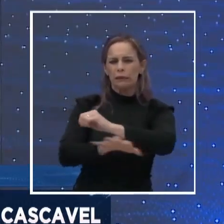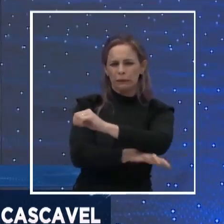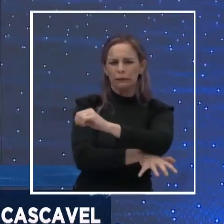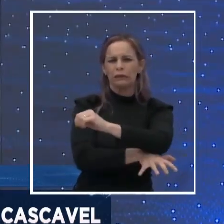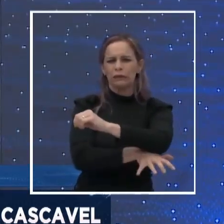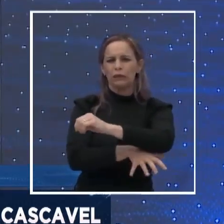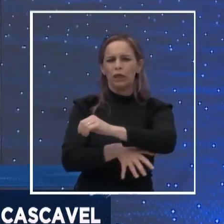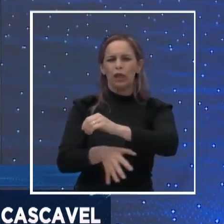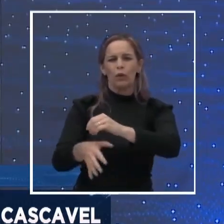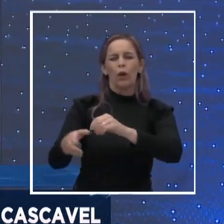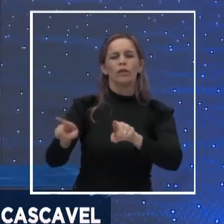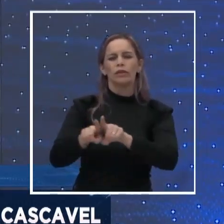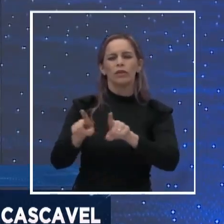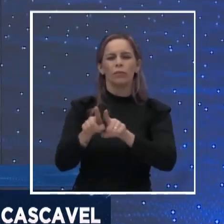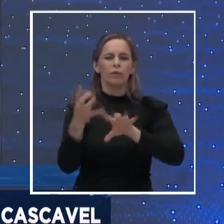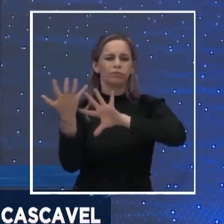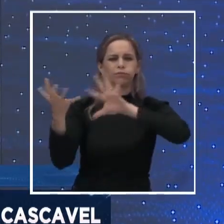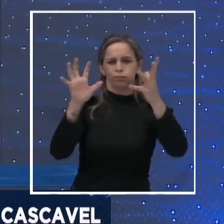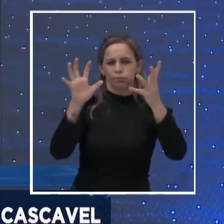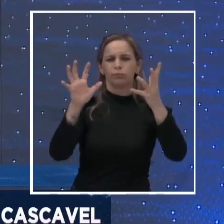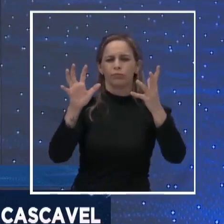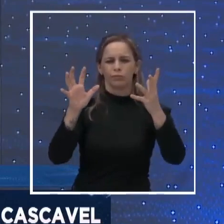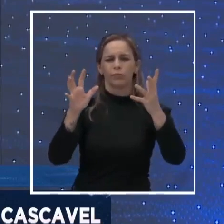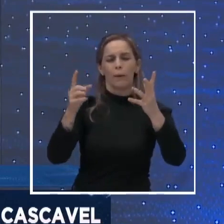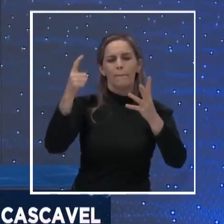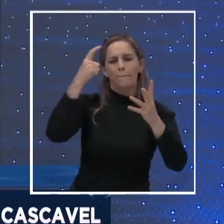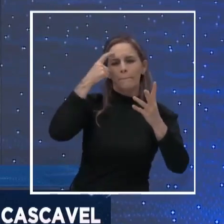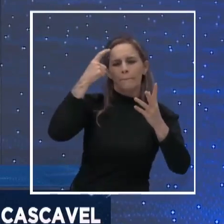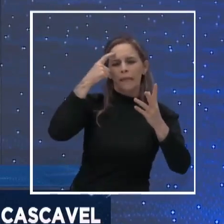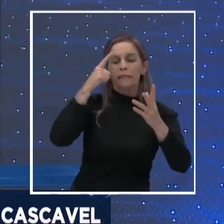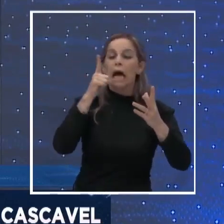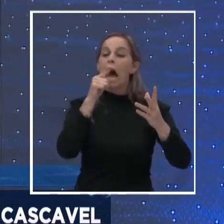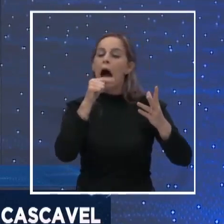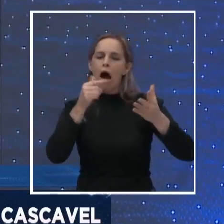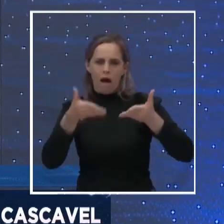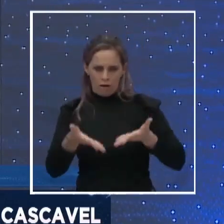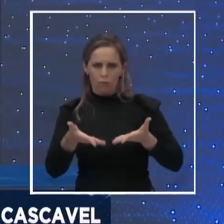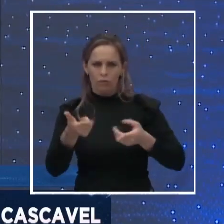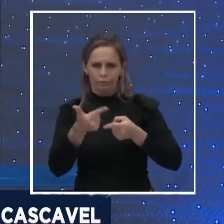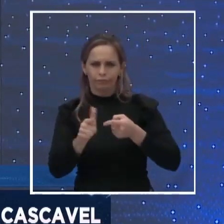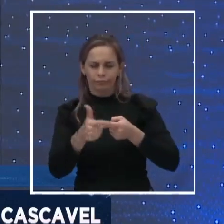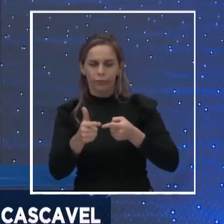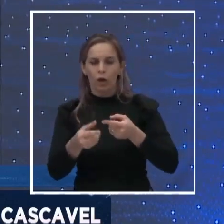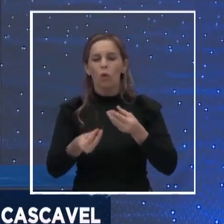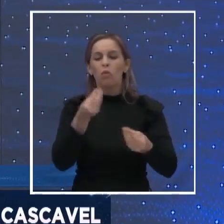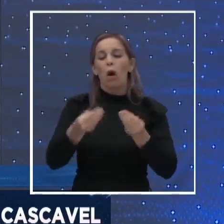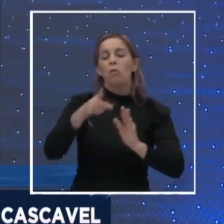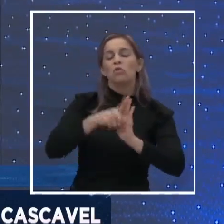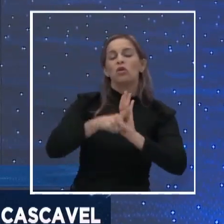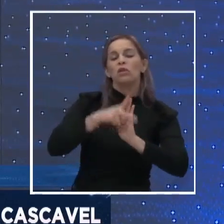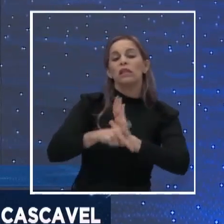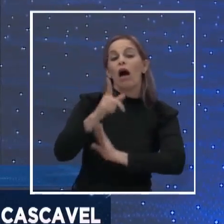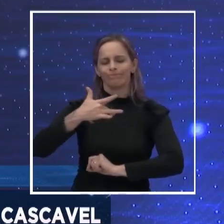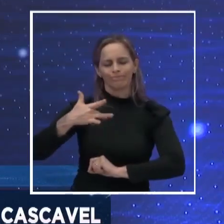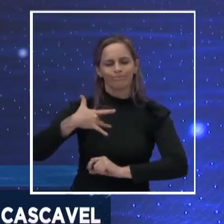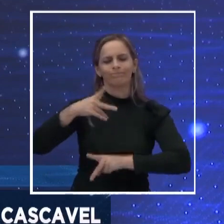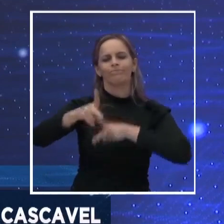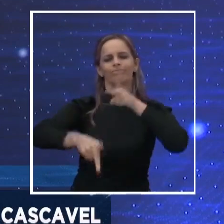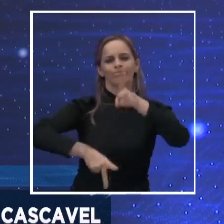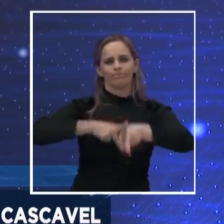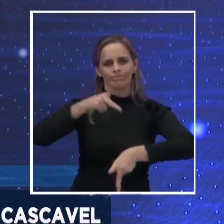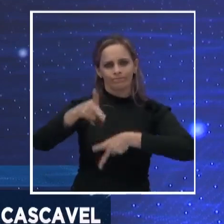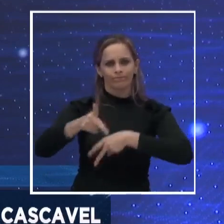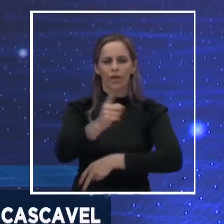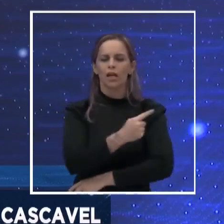crise climática exige que a gente pense na água. Qual o seu projeto para a questão hídrica em Cascavel? E